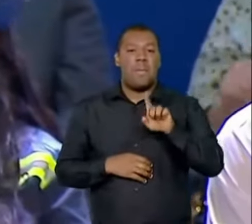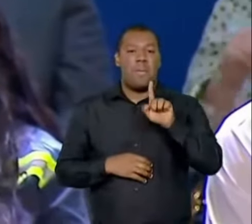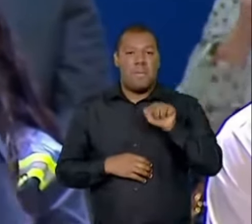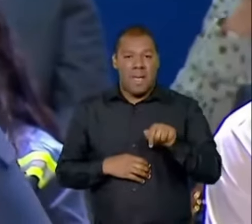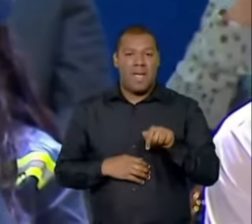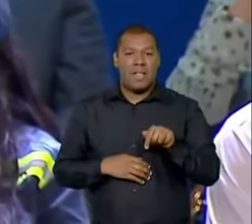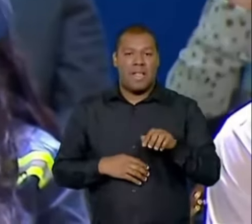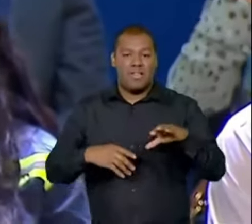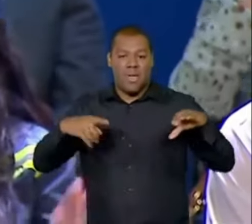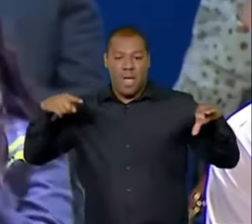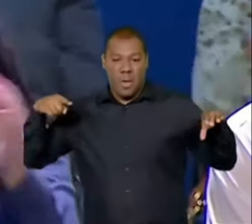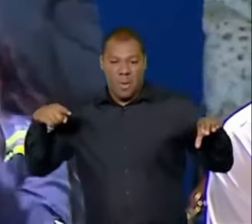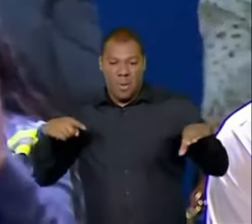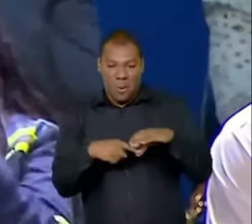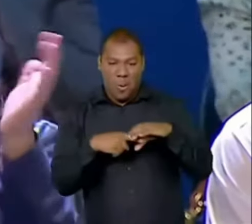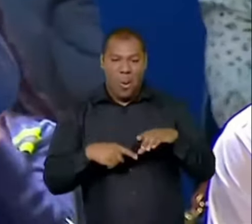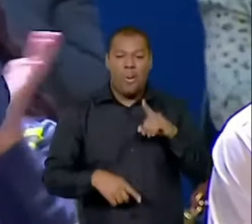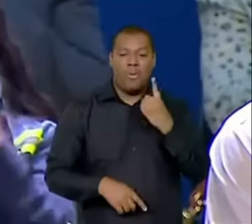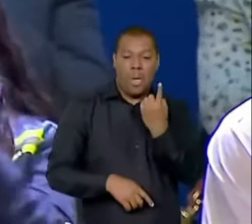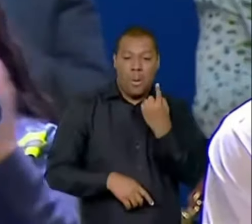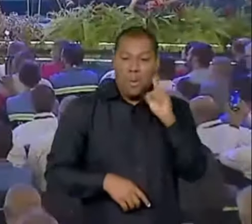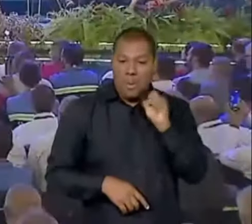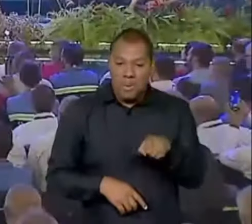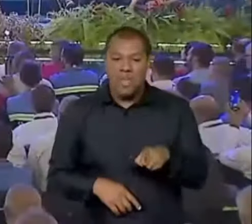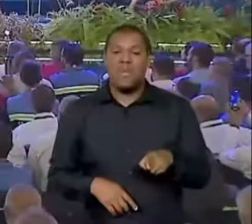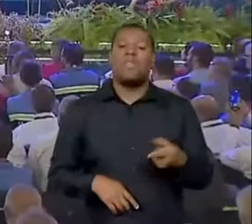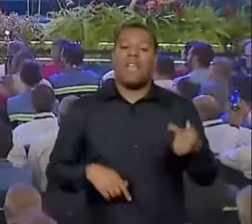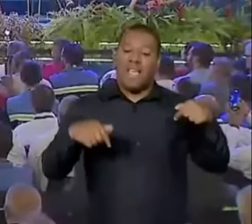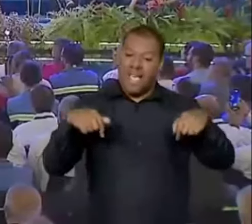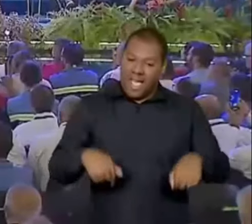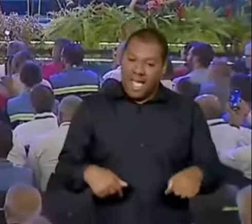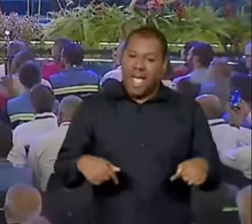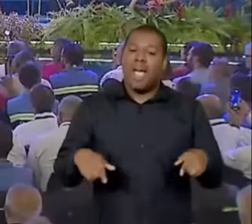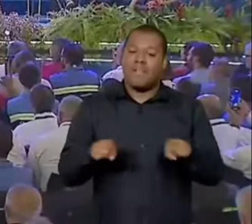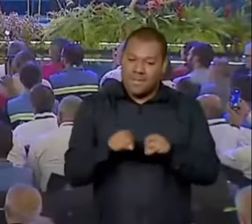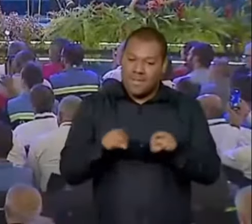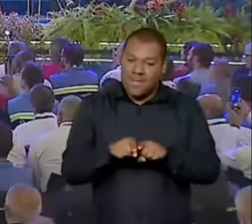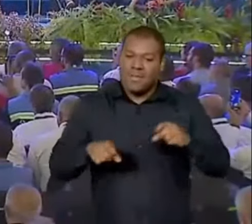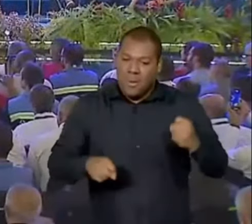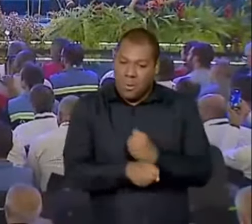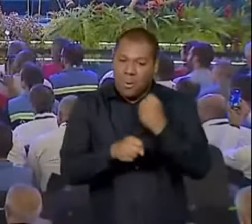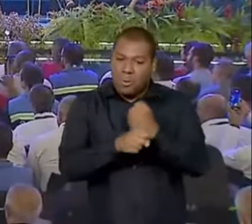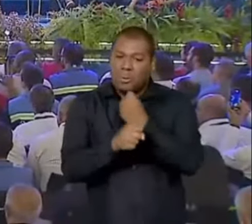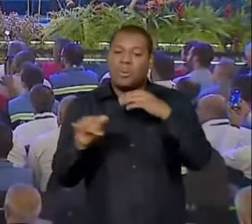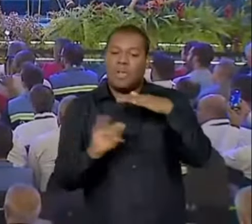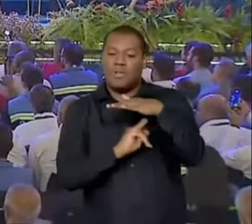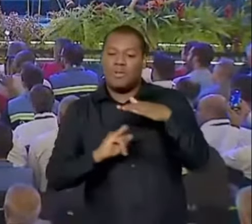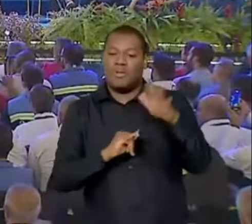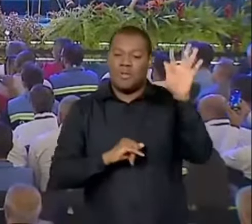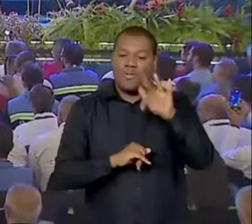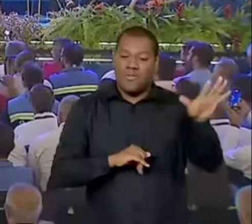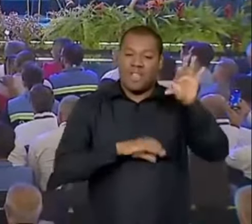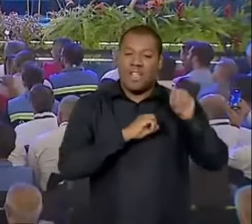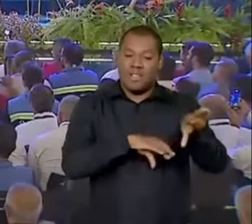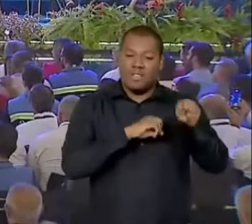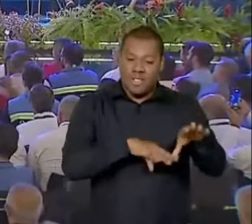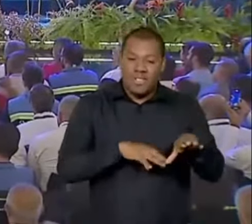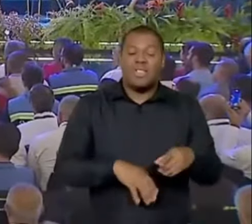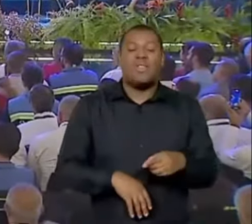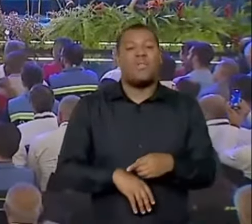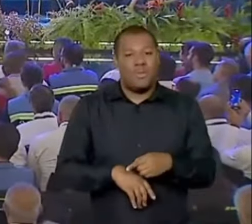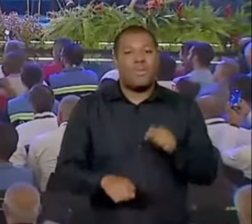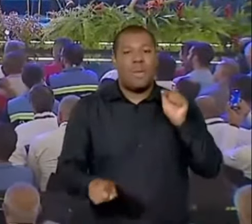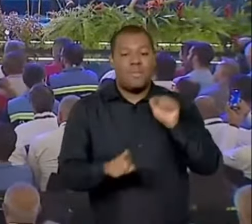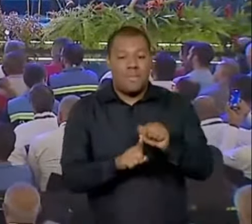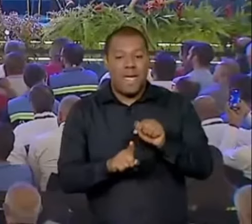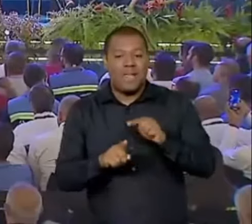1000 institutos federais nesse país para qualificar a nossa juventude. Esta semana